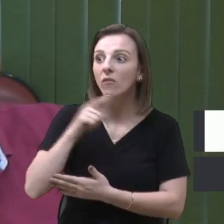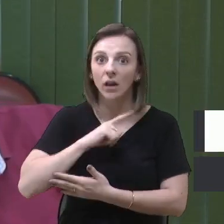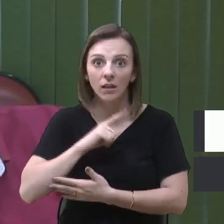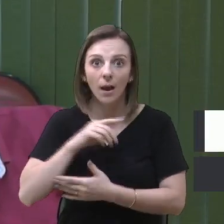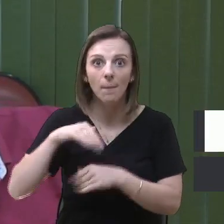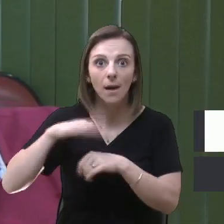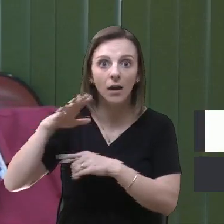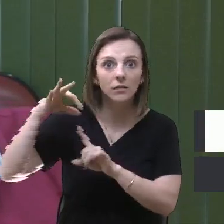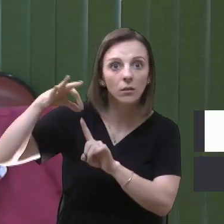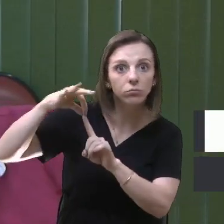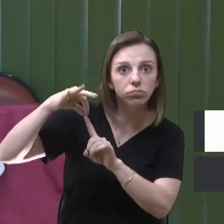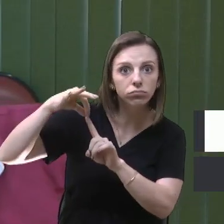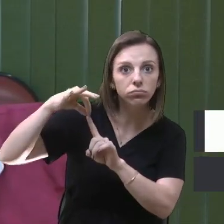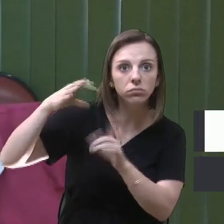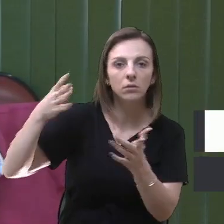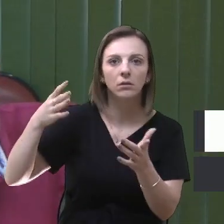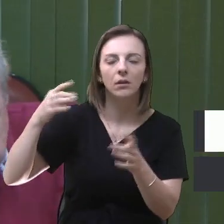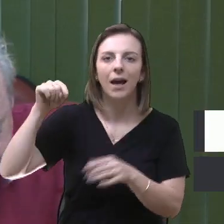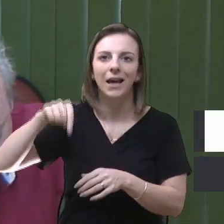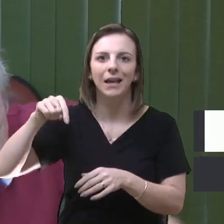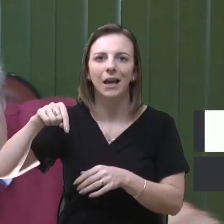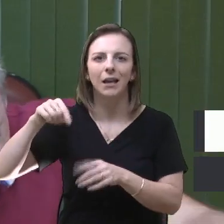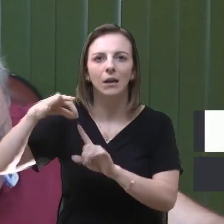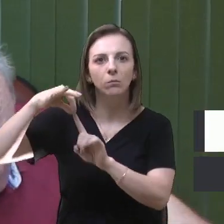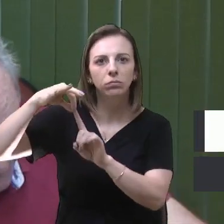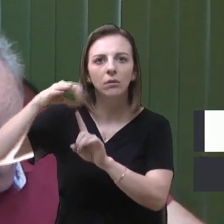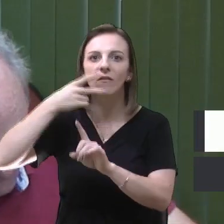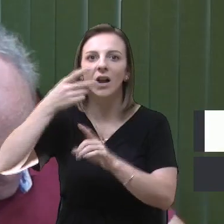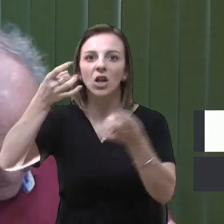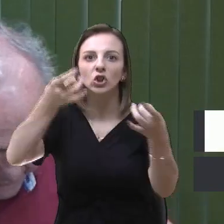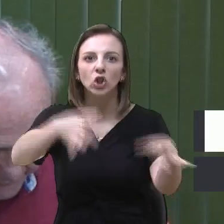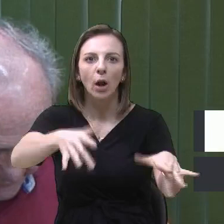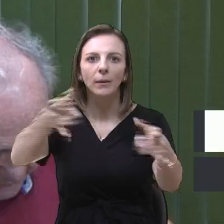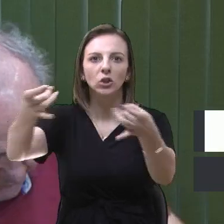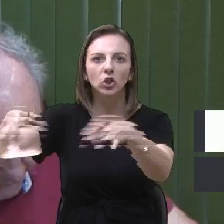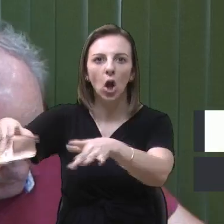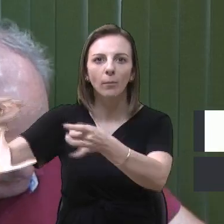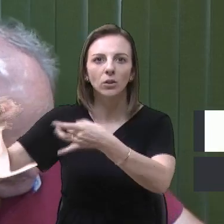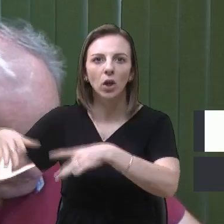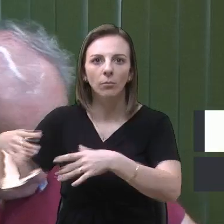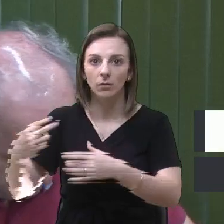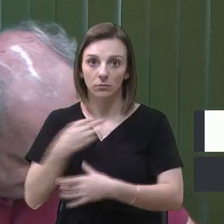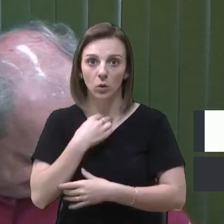não vai ter aqueles abrigos de ônibus que estão dizendo que está sobrando por aí, não dá para botar na nossa região.